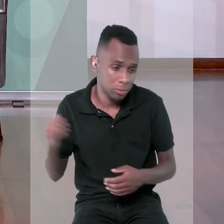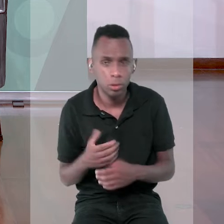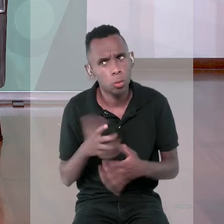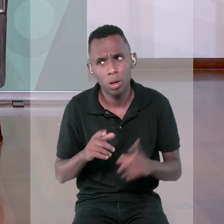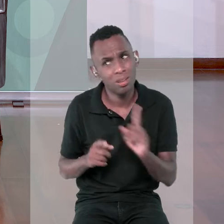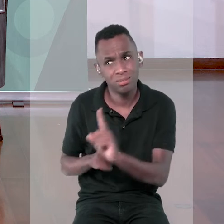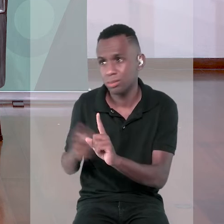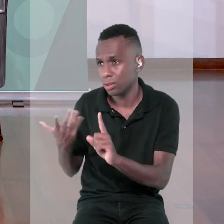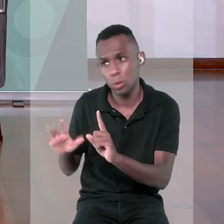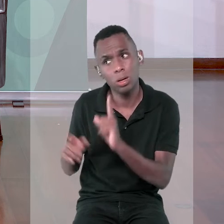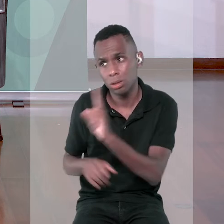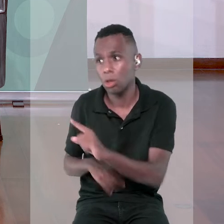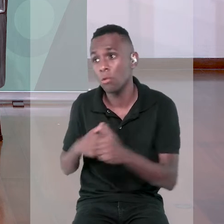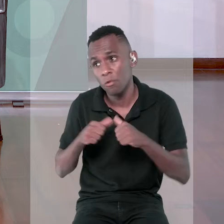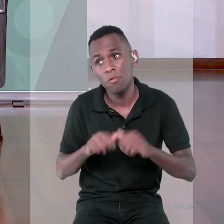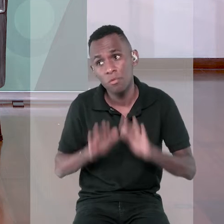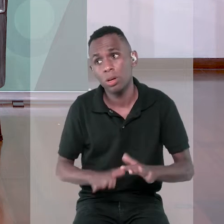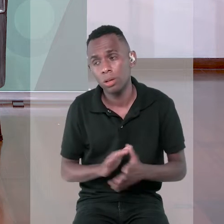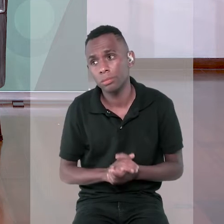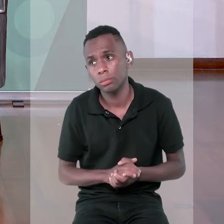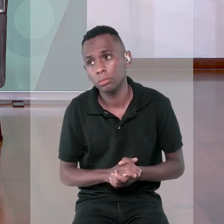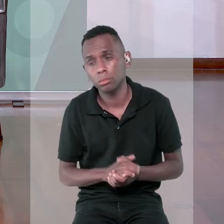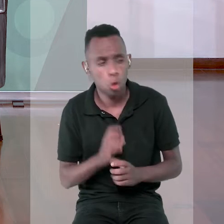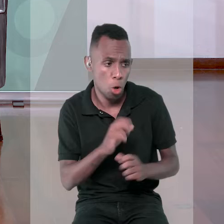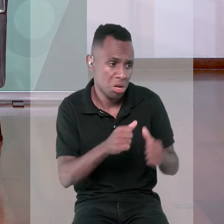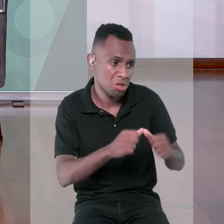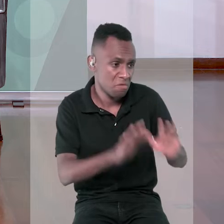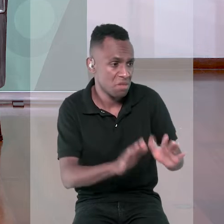quero ir, não. Eu vou ficar. Então